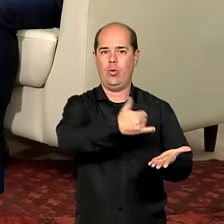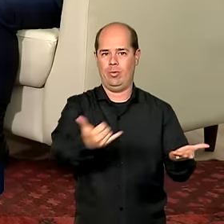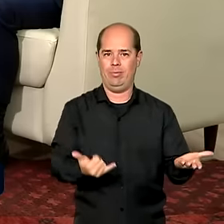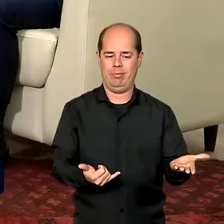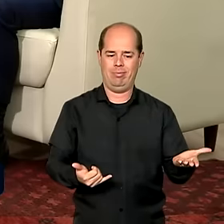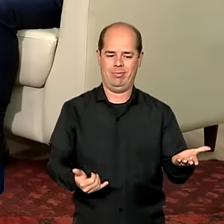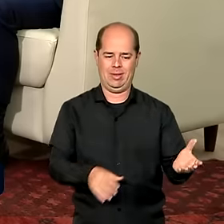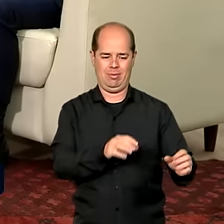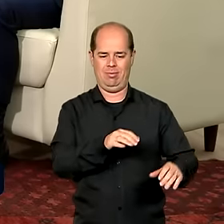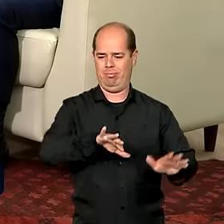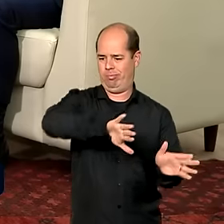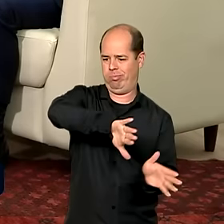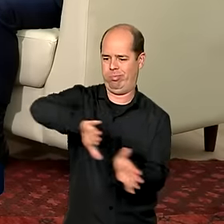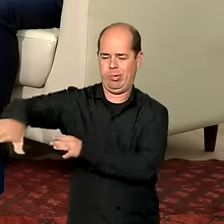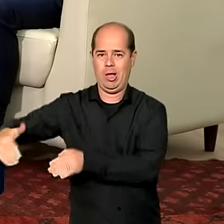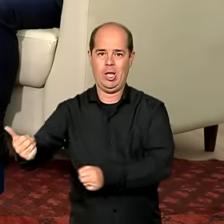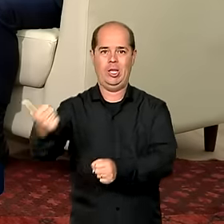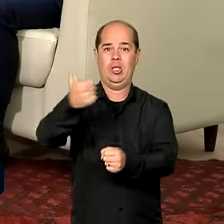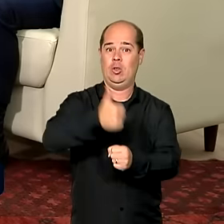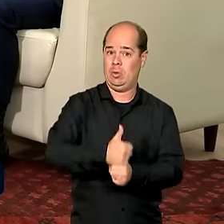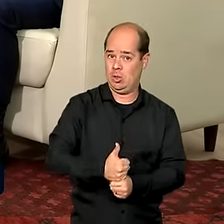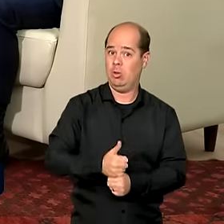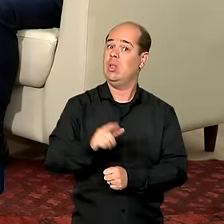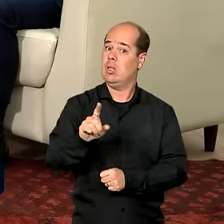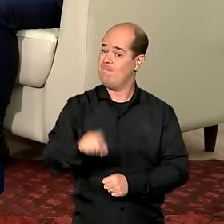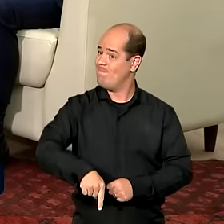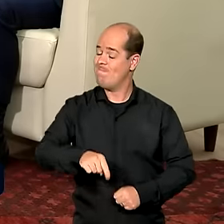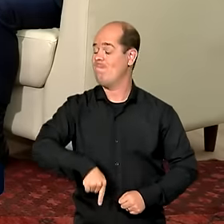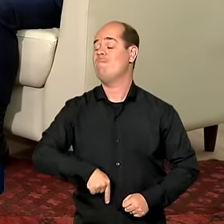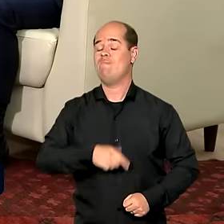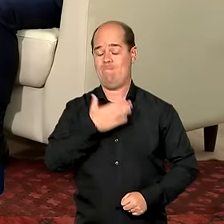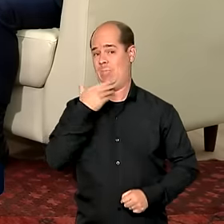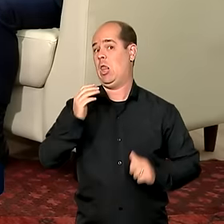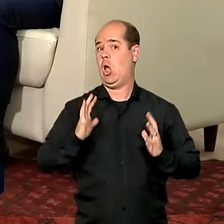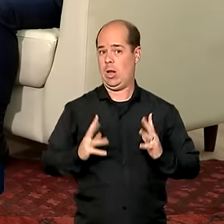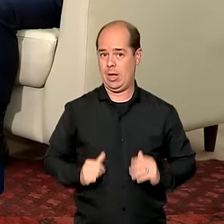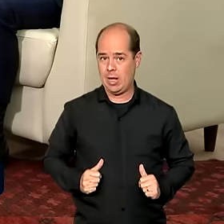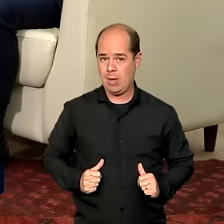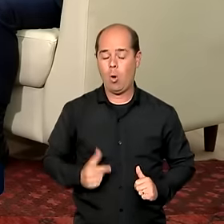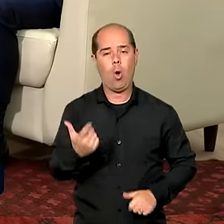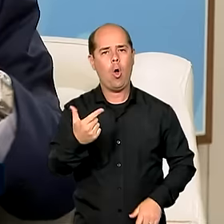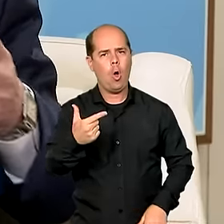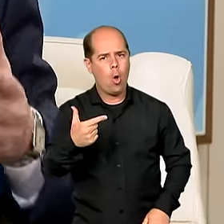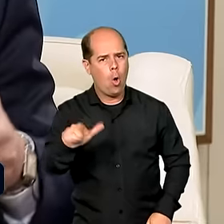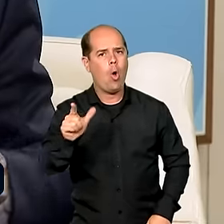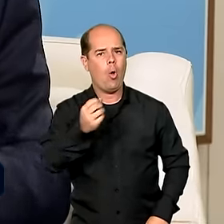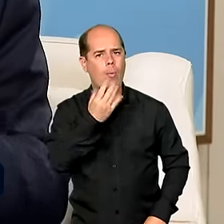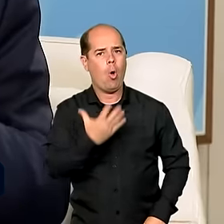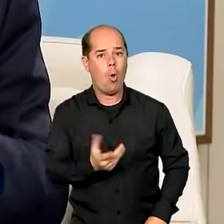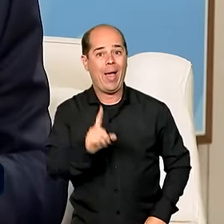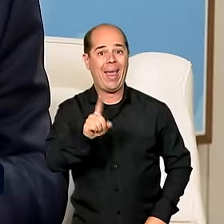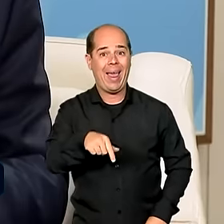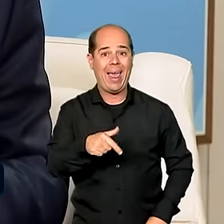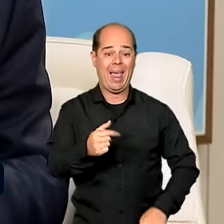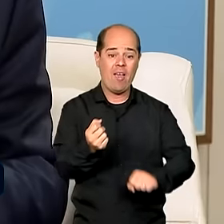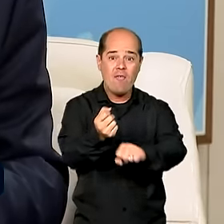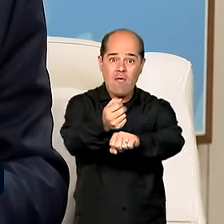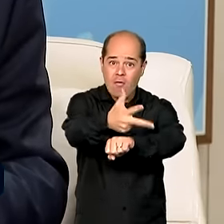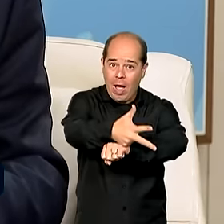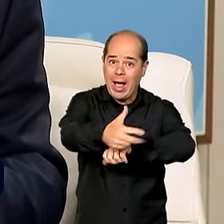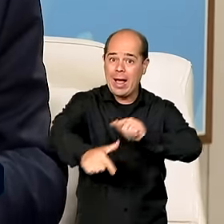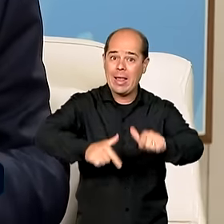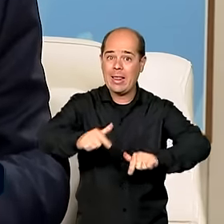ganho ambiental extraordinário segundo benefício é emprego porque o Brasil é grande produtor de